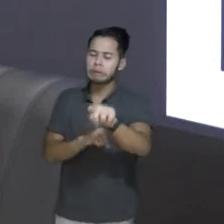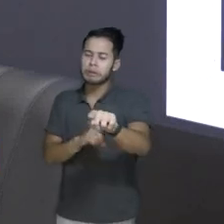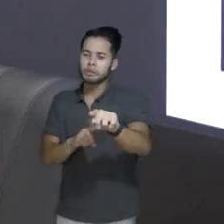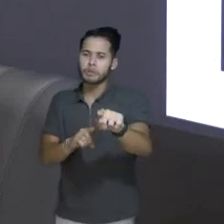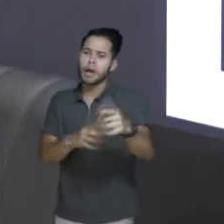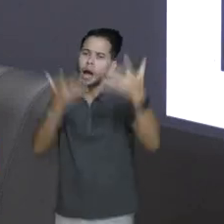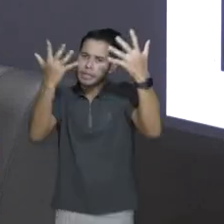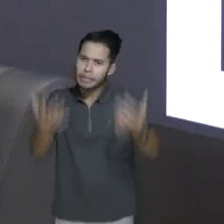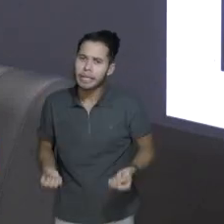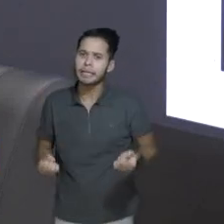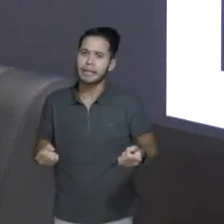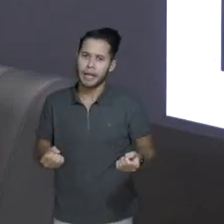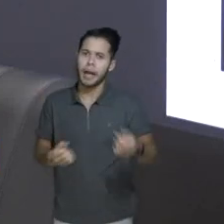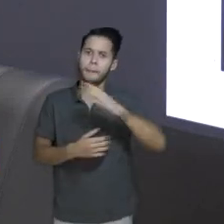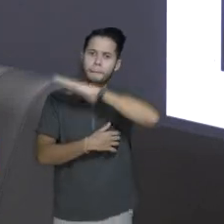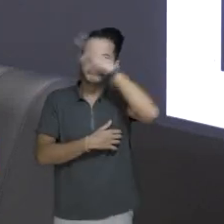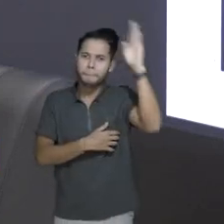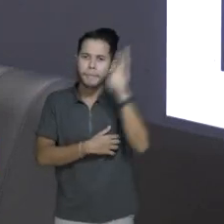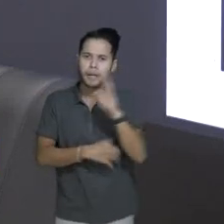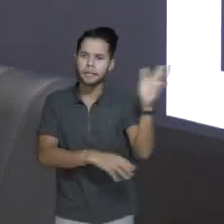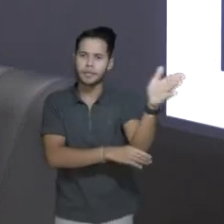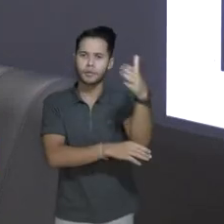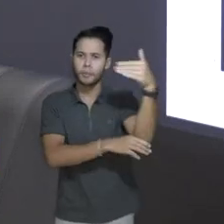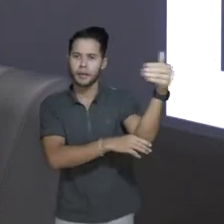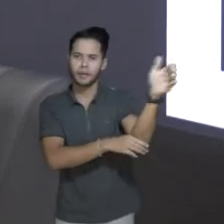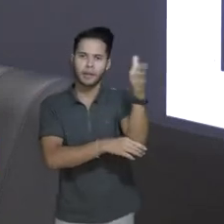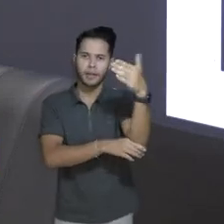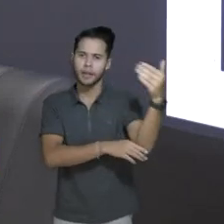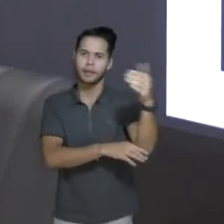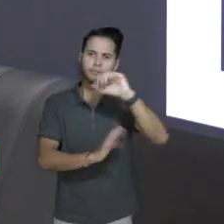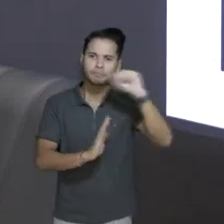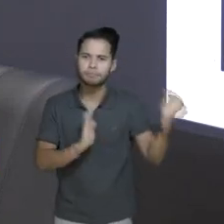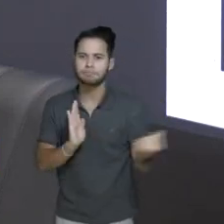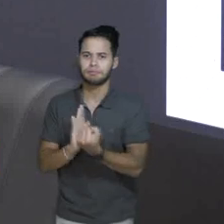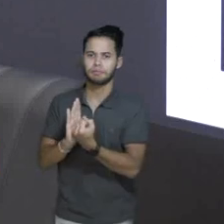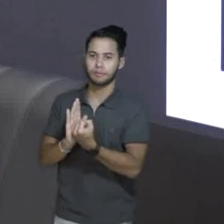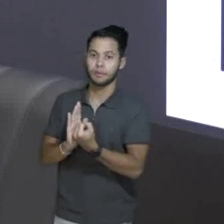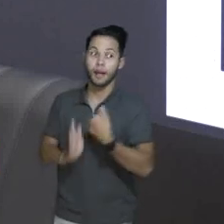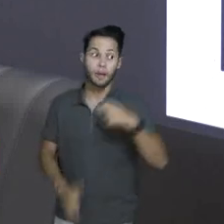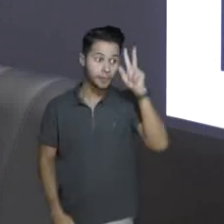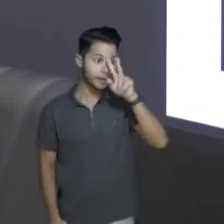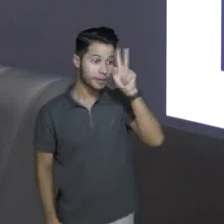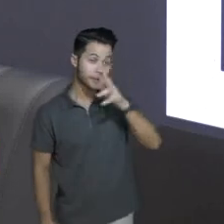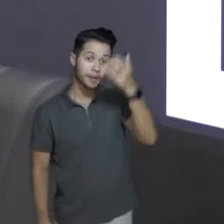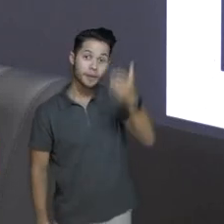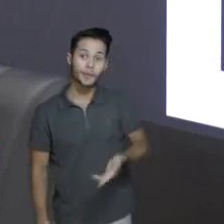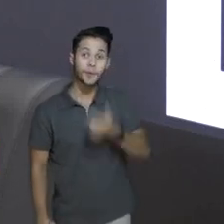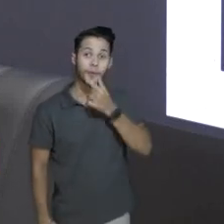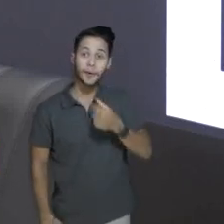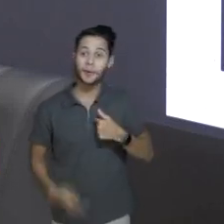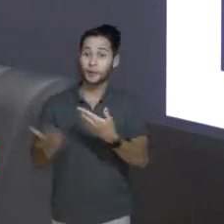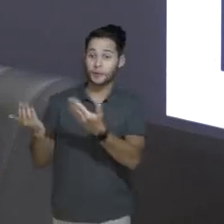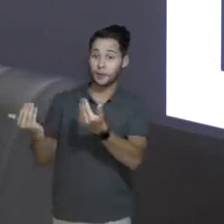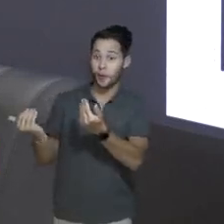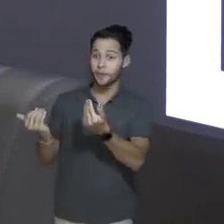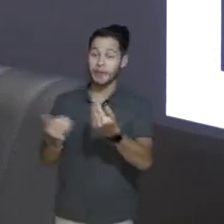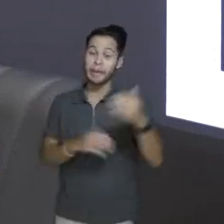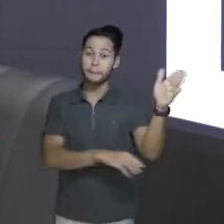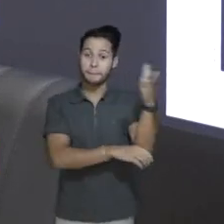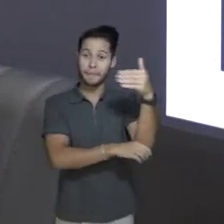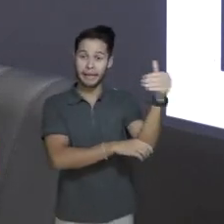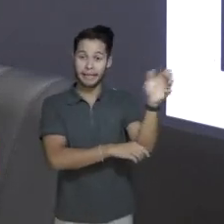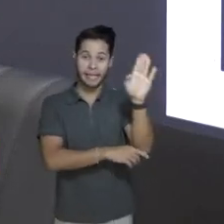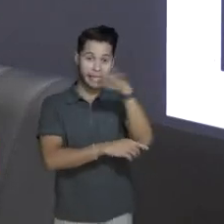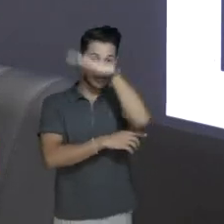do Brasil e Pô na hora me lembrei desse cara pô eu era guri ele tava sempre enrolado na bandeira do Brasil isso